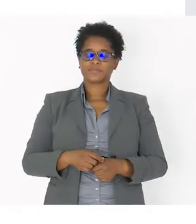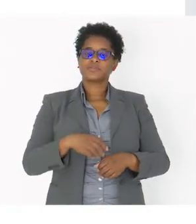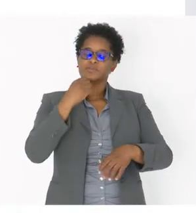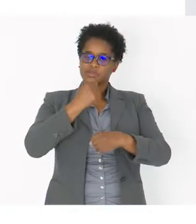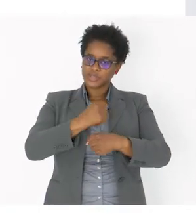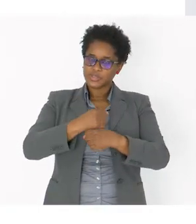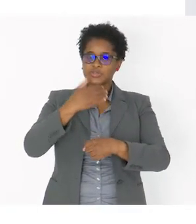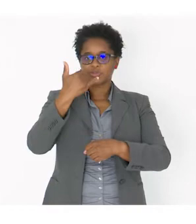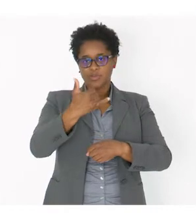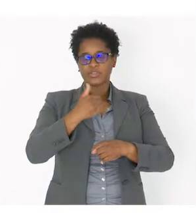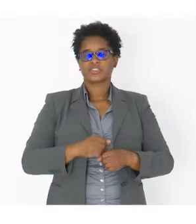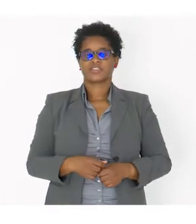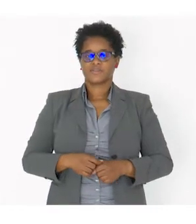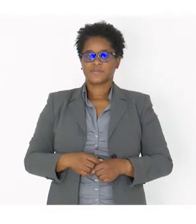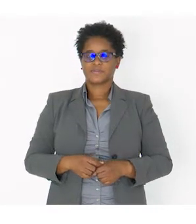o exercício 2.